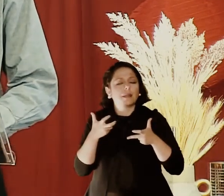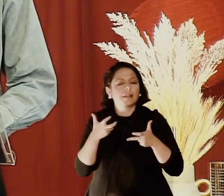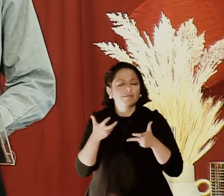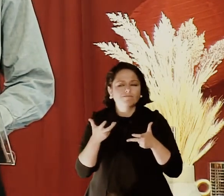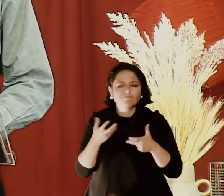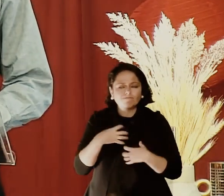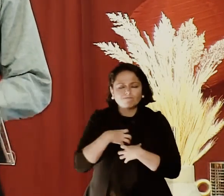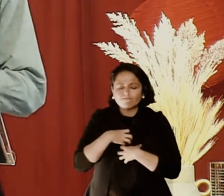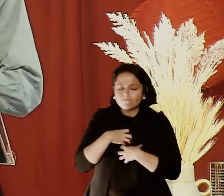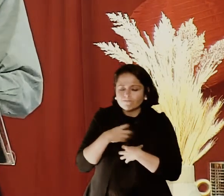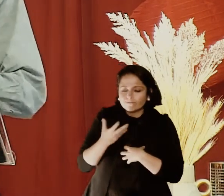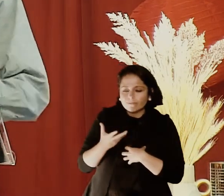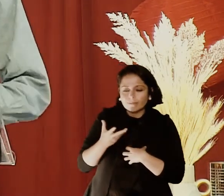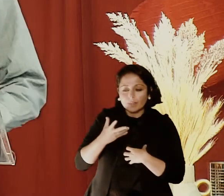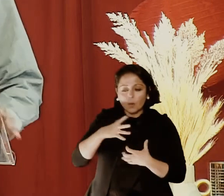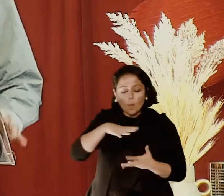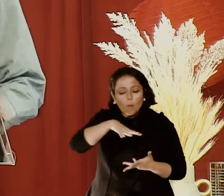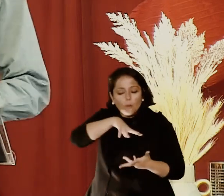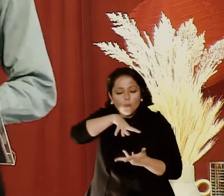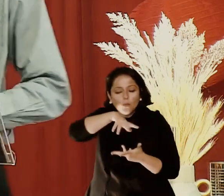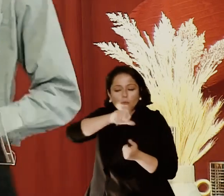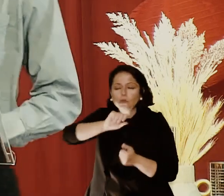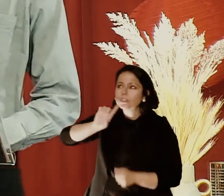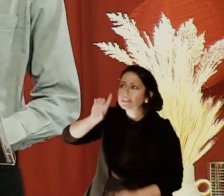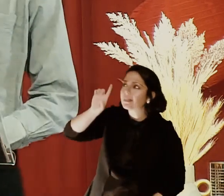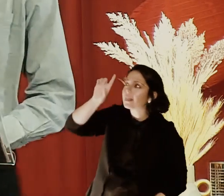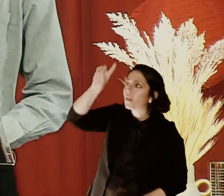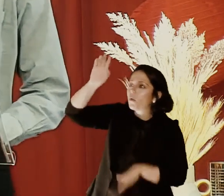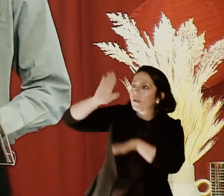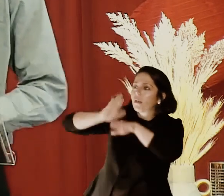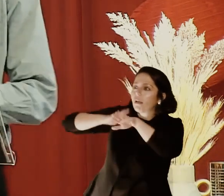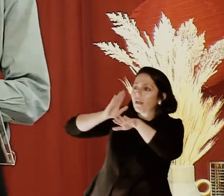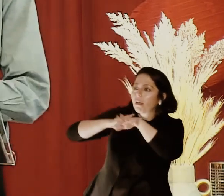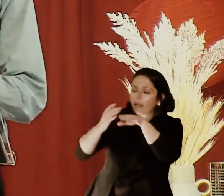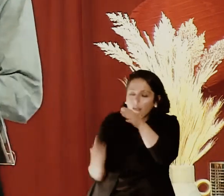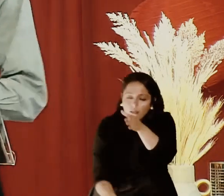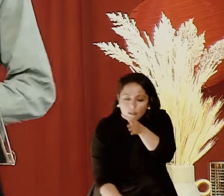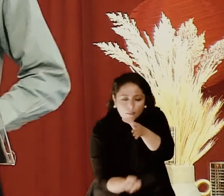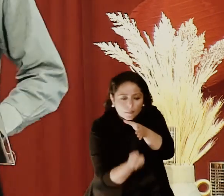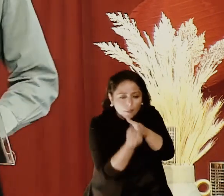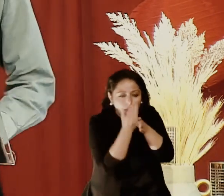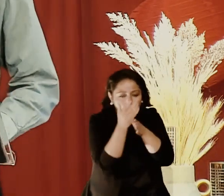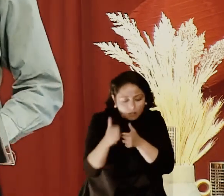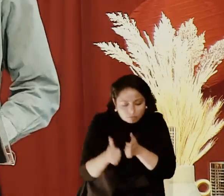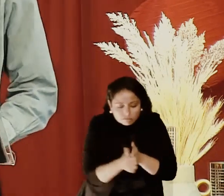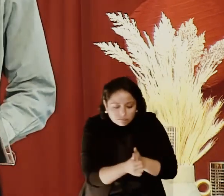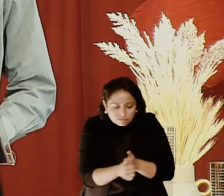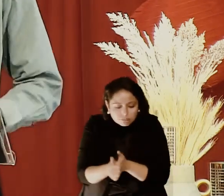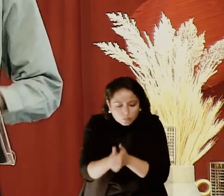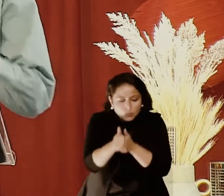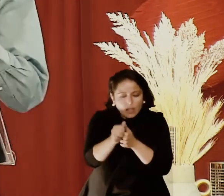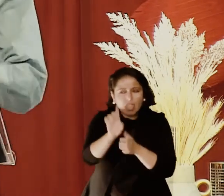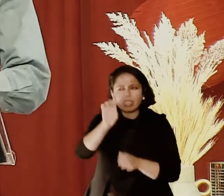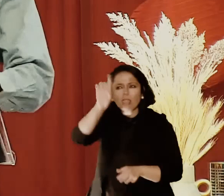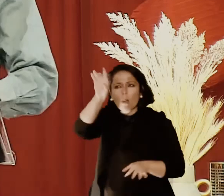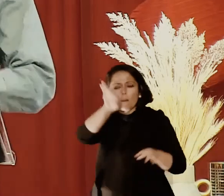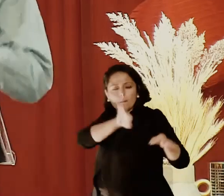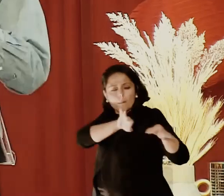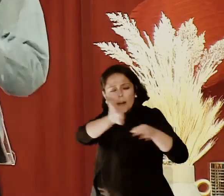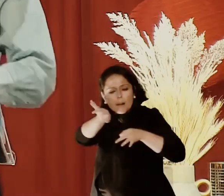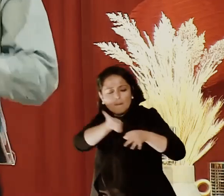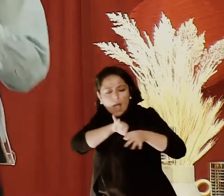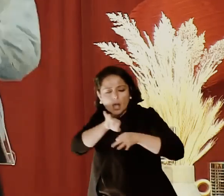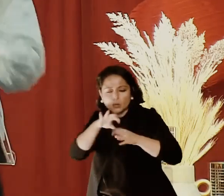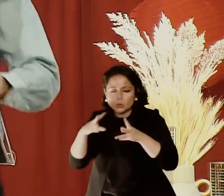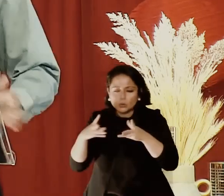que o mundo de Deus, criado por Deus, conduzido no detalhe por Deus, insiste em